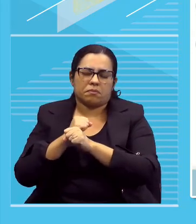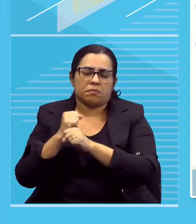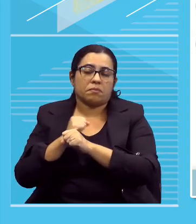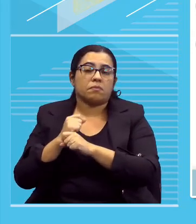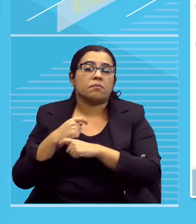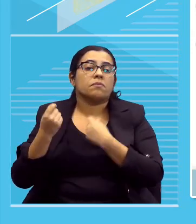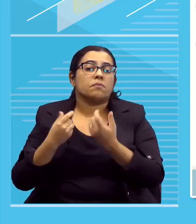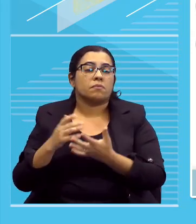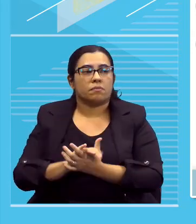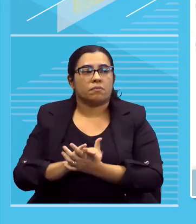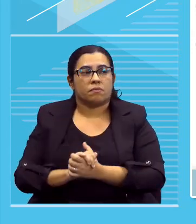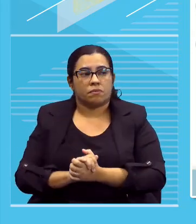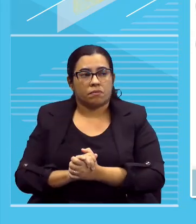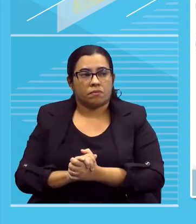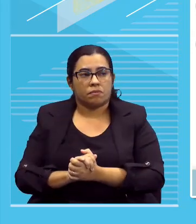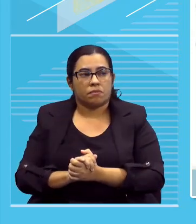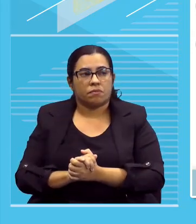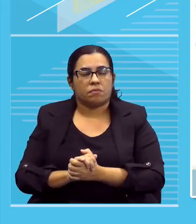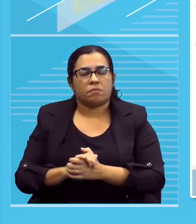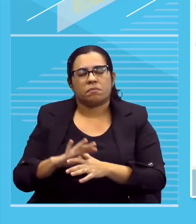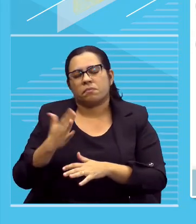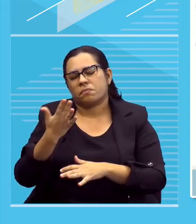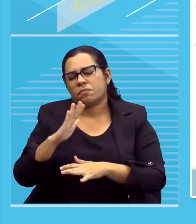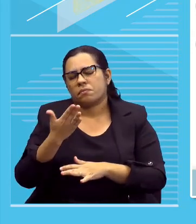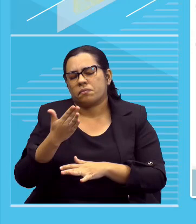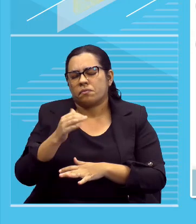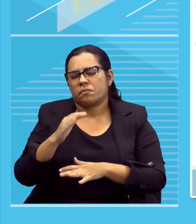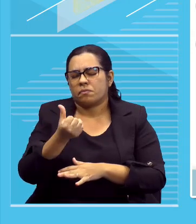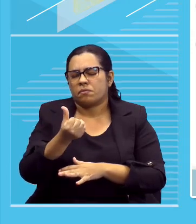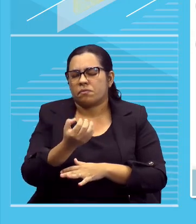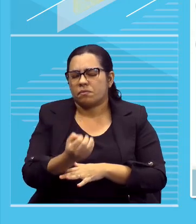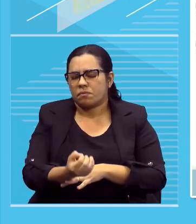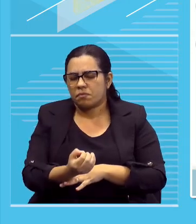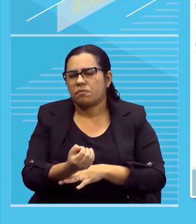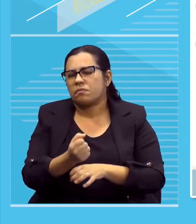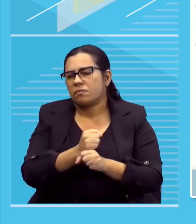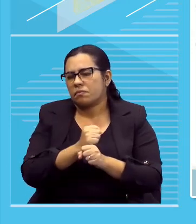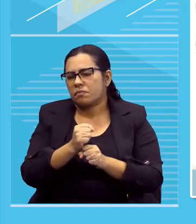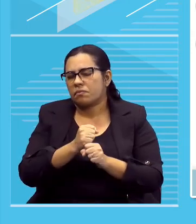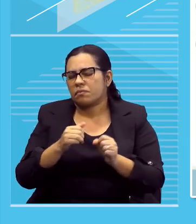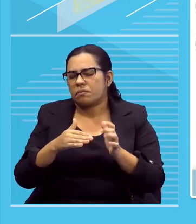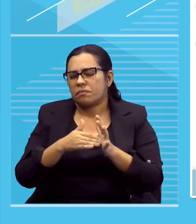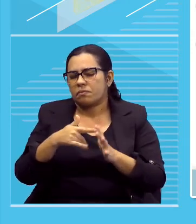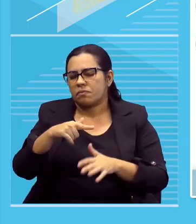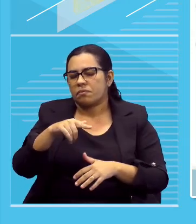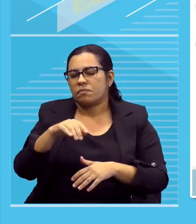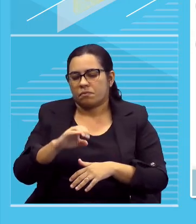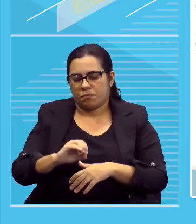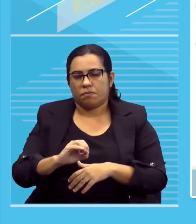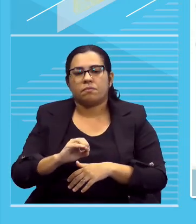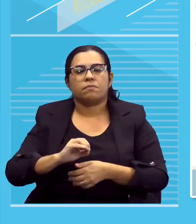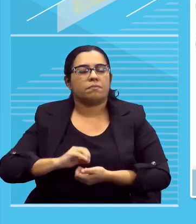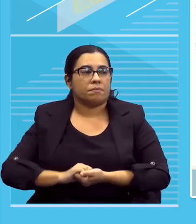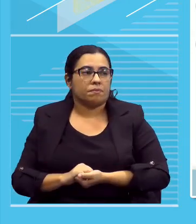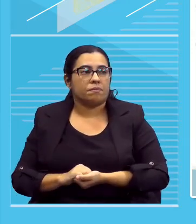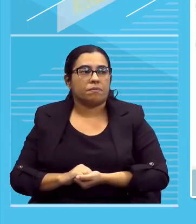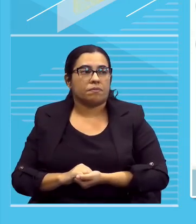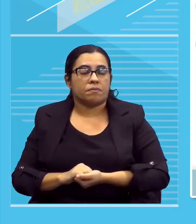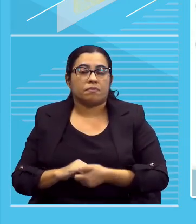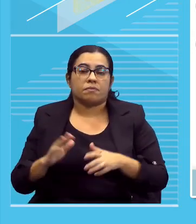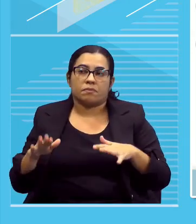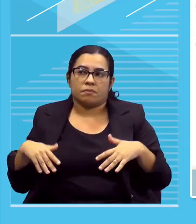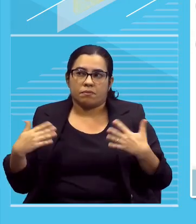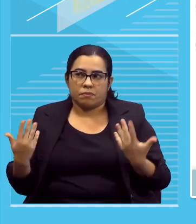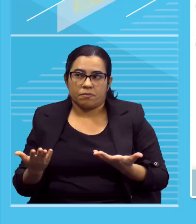os anos 60 Barra 70 essa